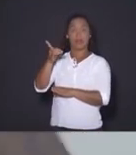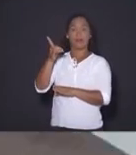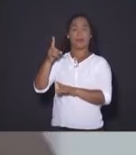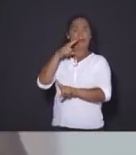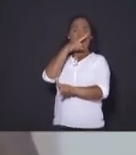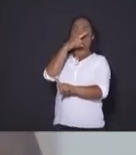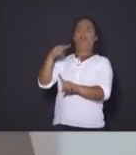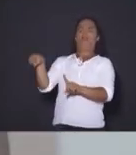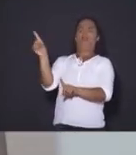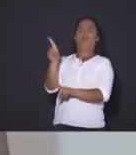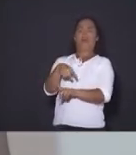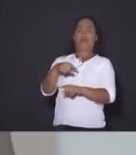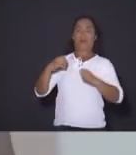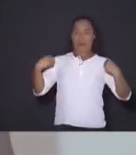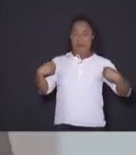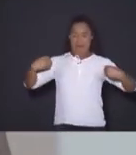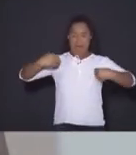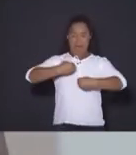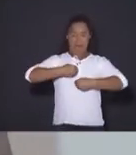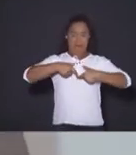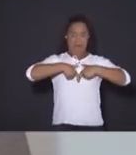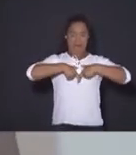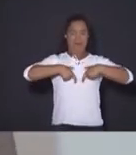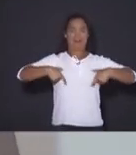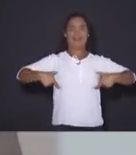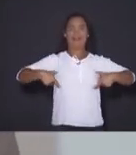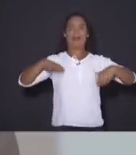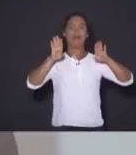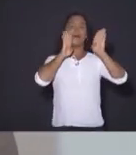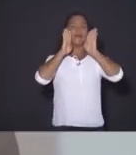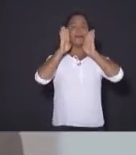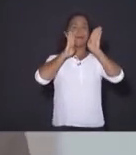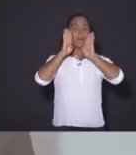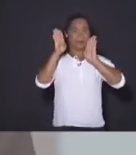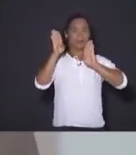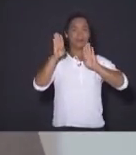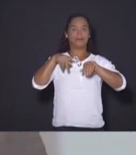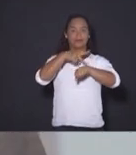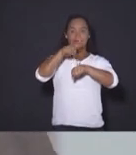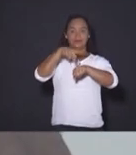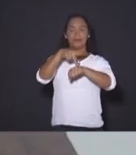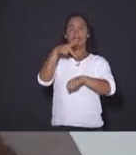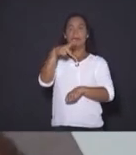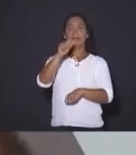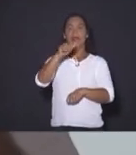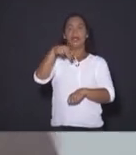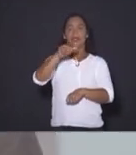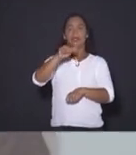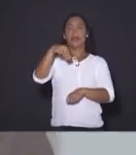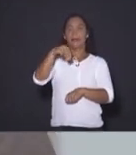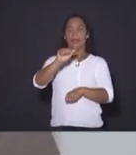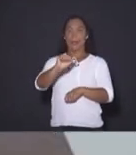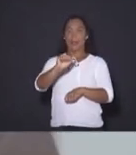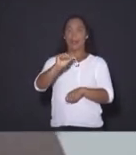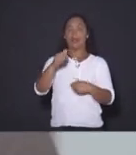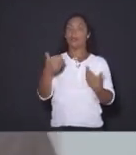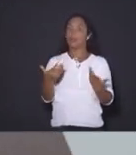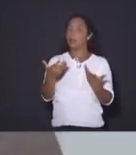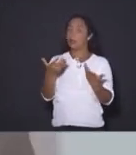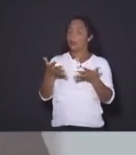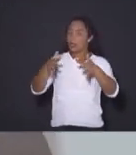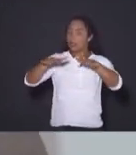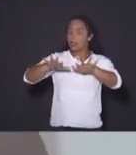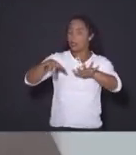casaco do facebook na ano no panamá se não me falha a memória ou seja inclusão digital não pode